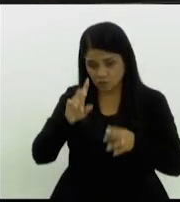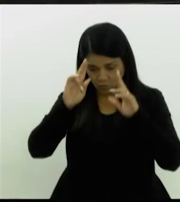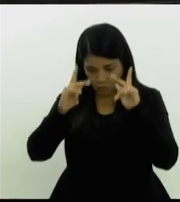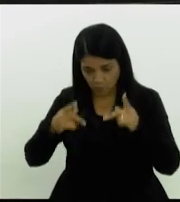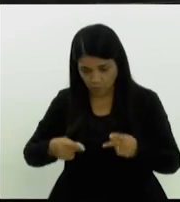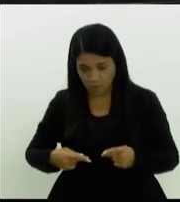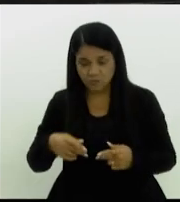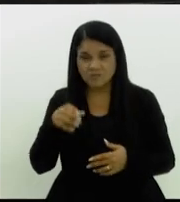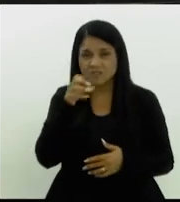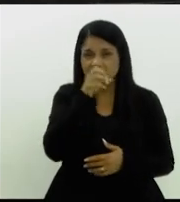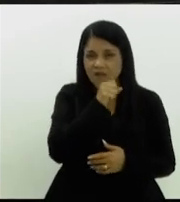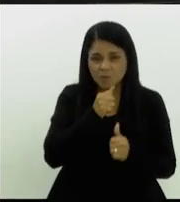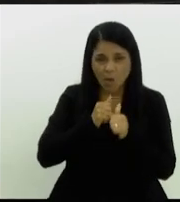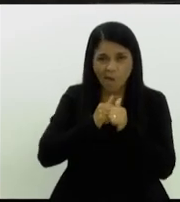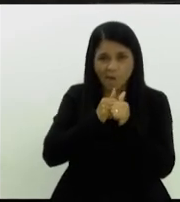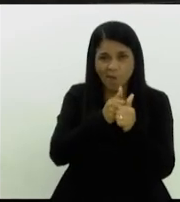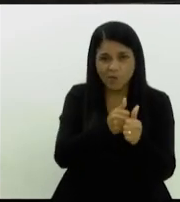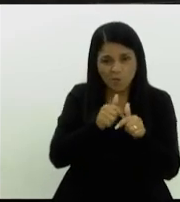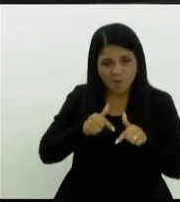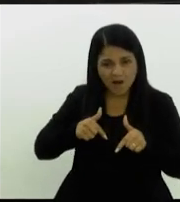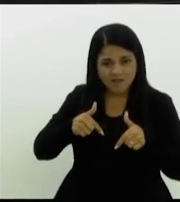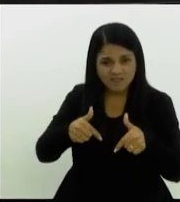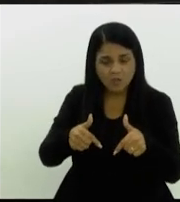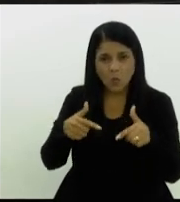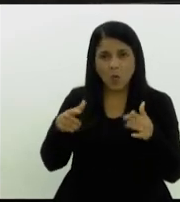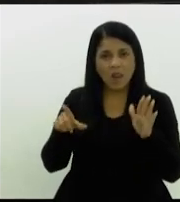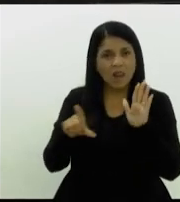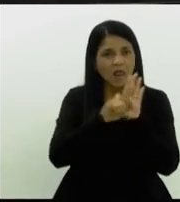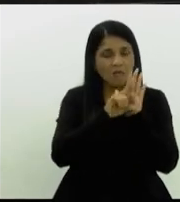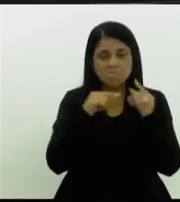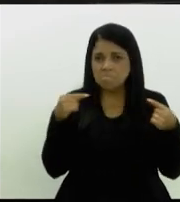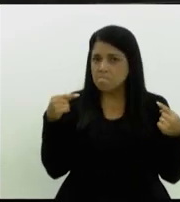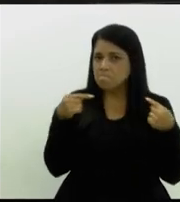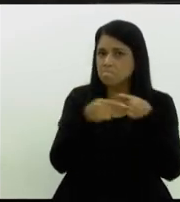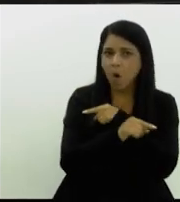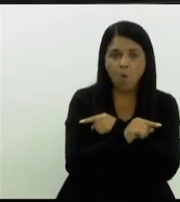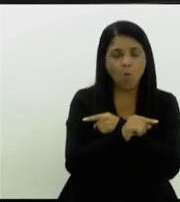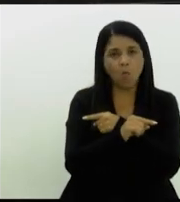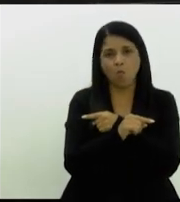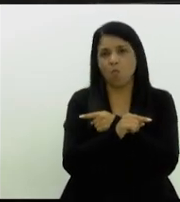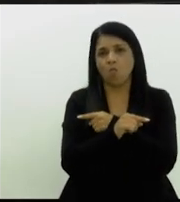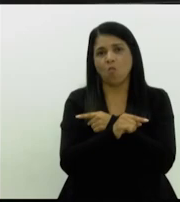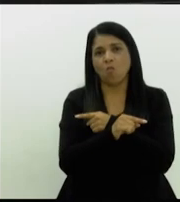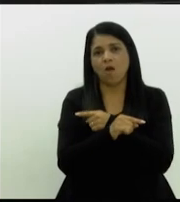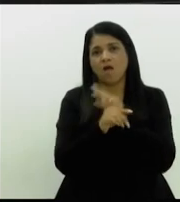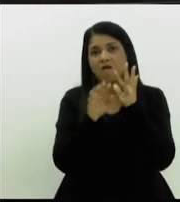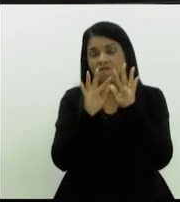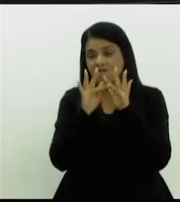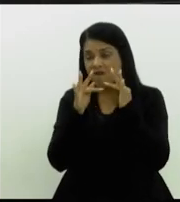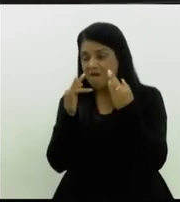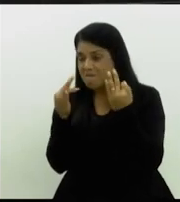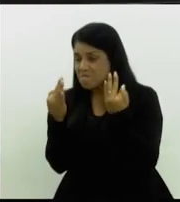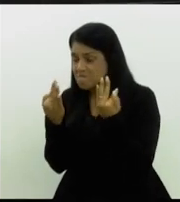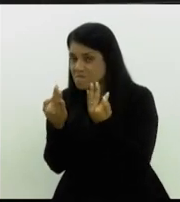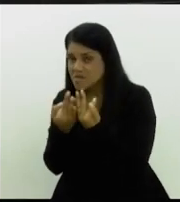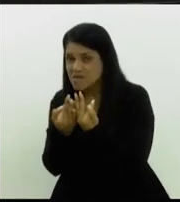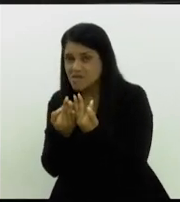todo o sábado uma ação ilegal, uma ação que previa colocar ali os familiares